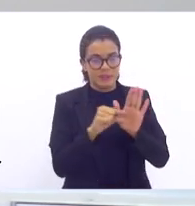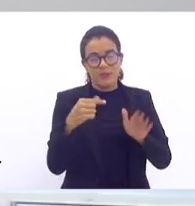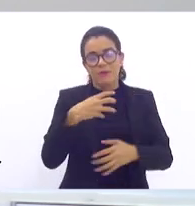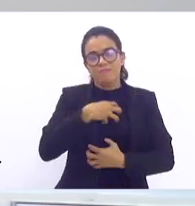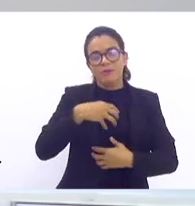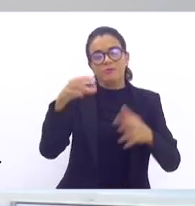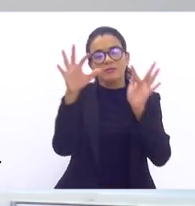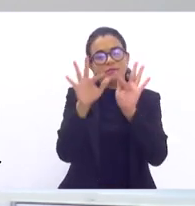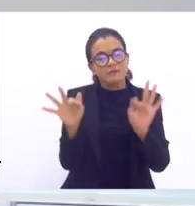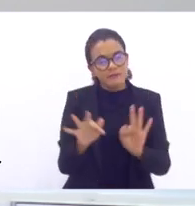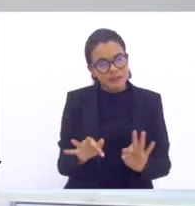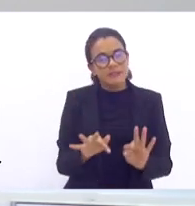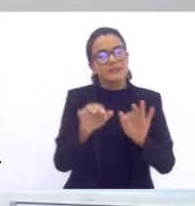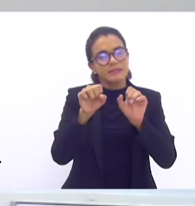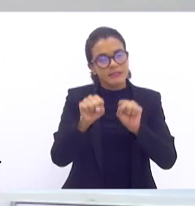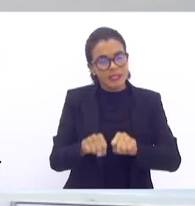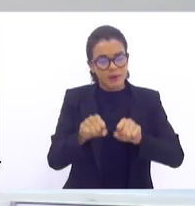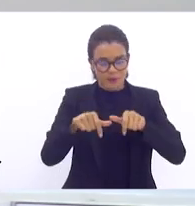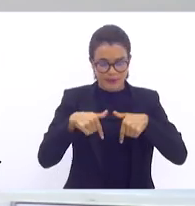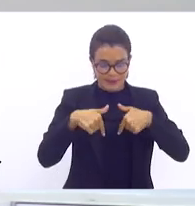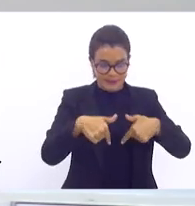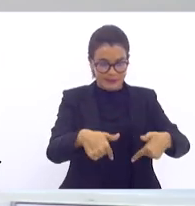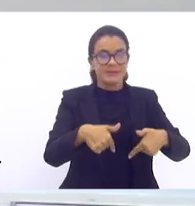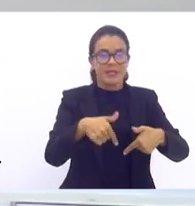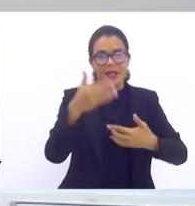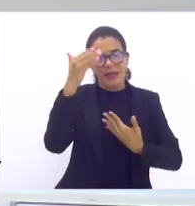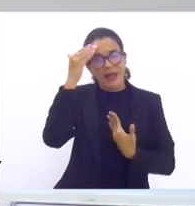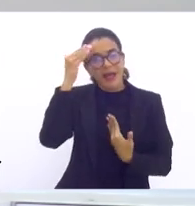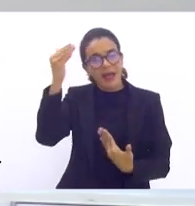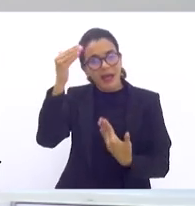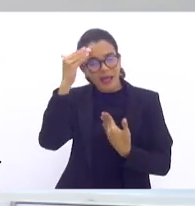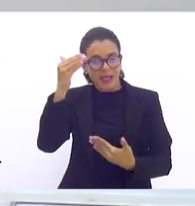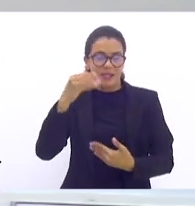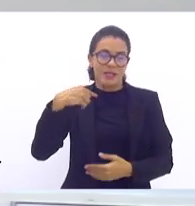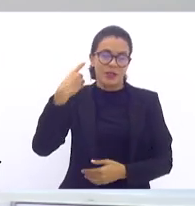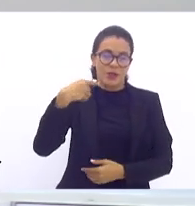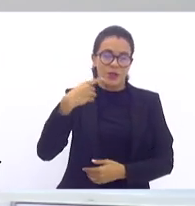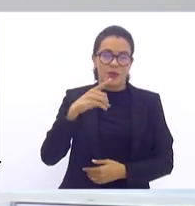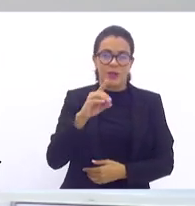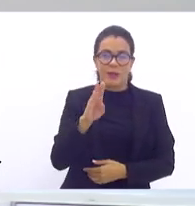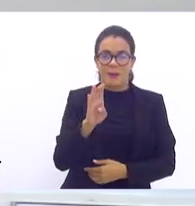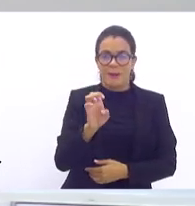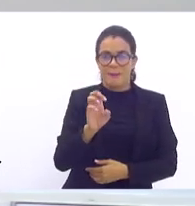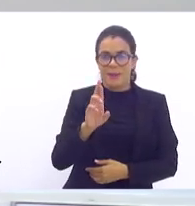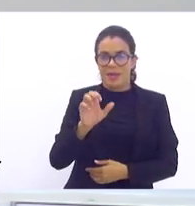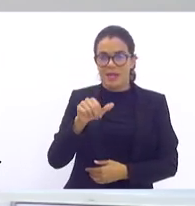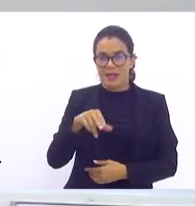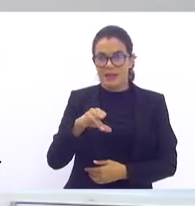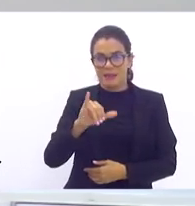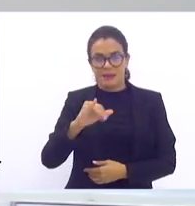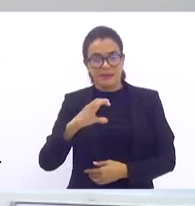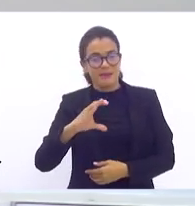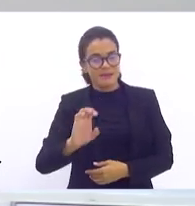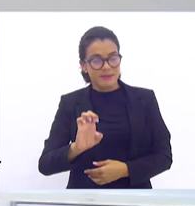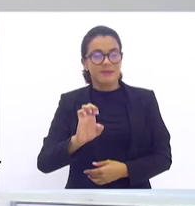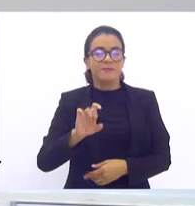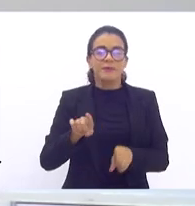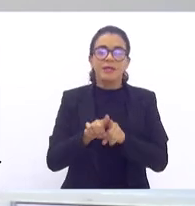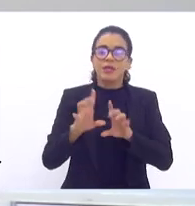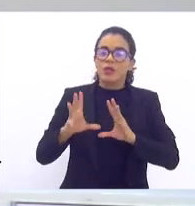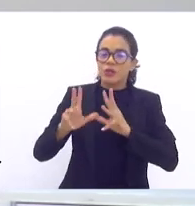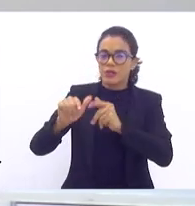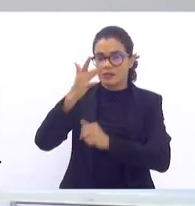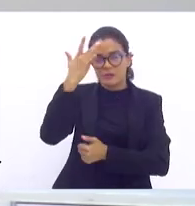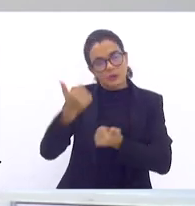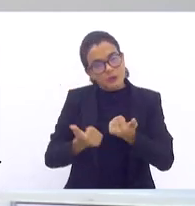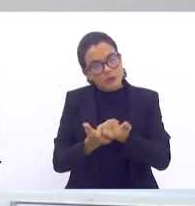feliz e com essa iniciativa que agradeço muito a doutora Berenice o nome dela todas as pessoas que têm contribuído com